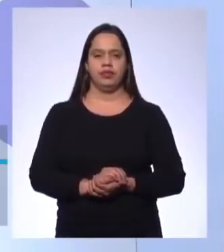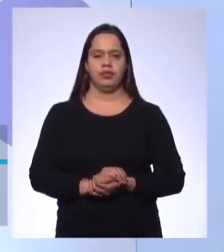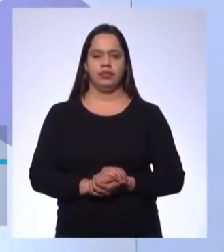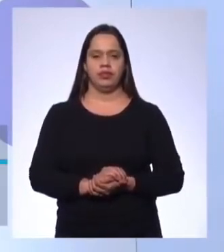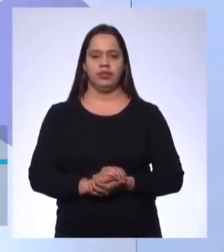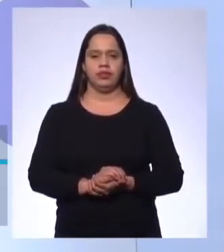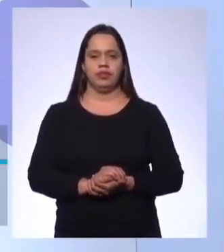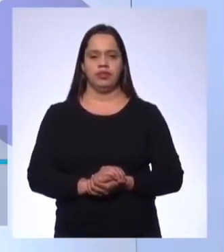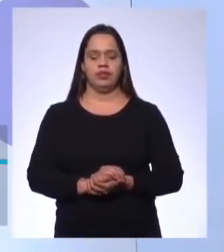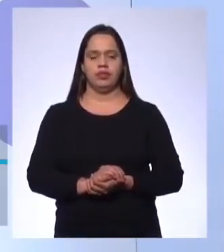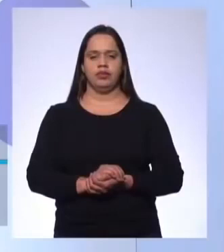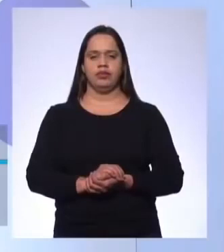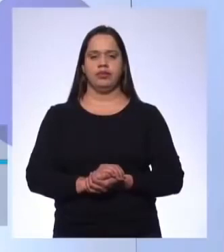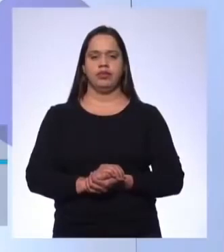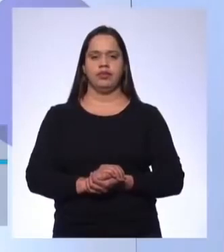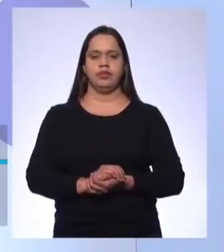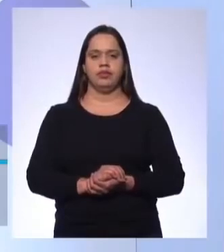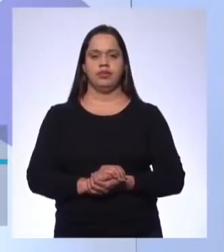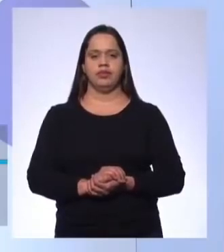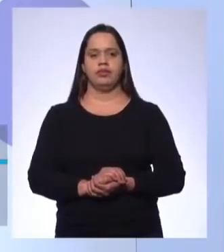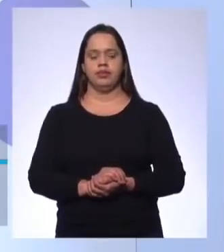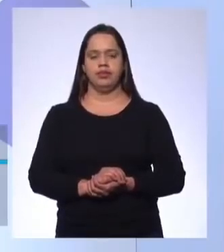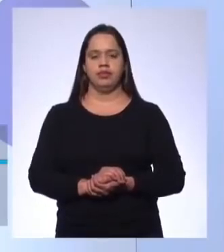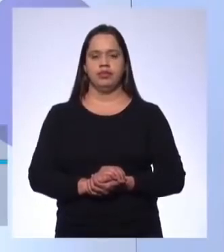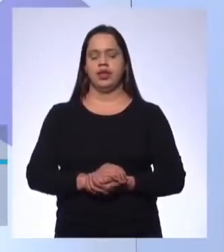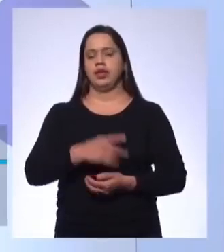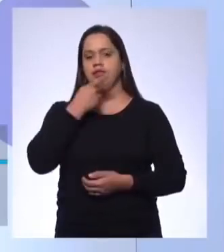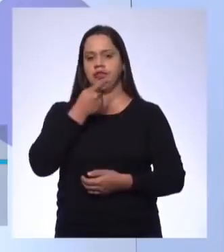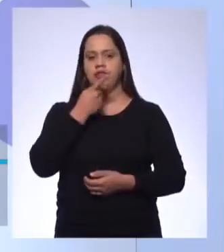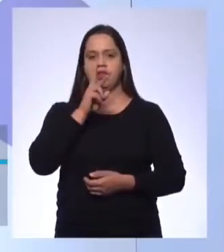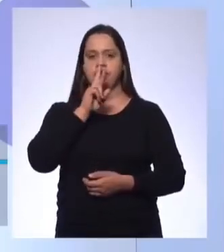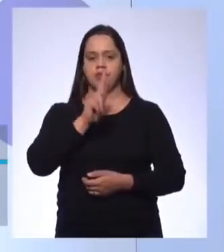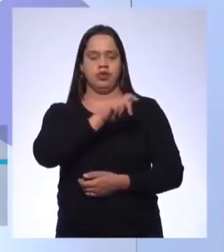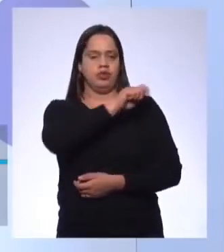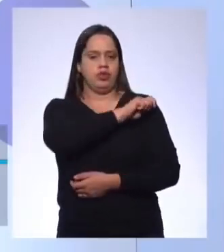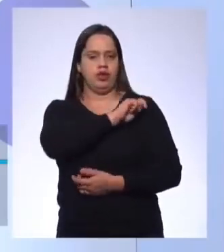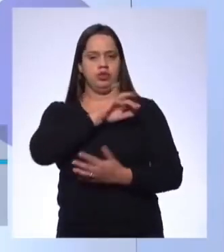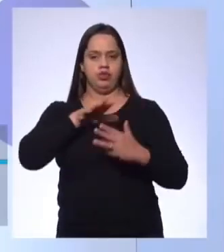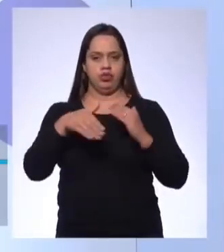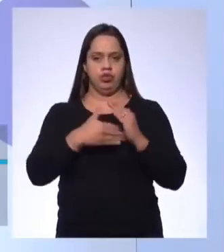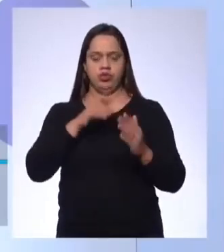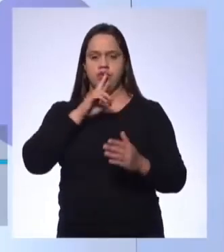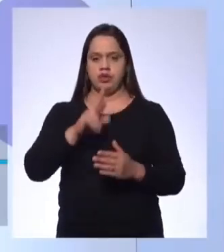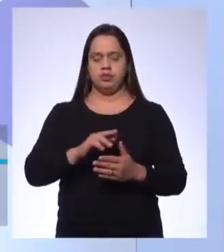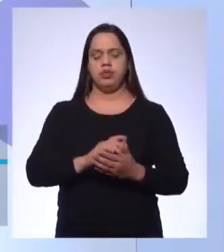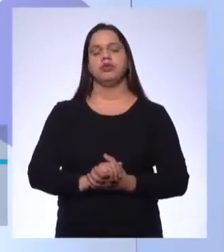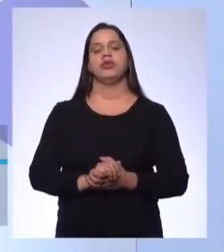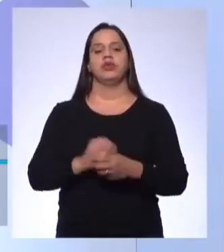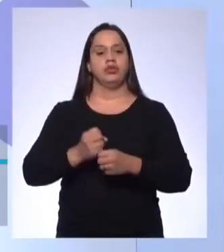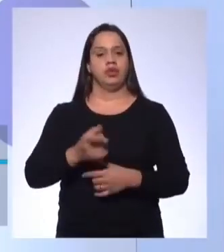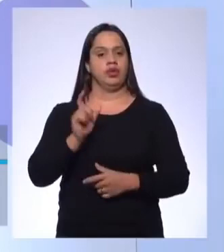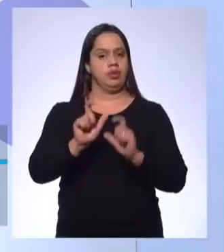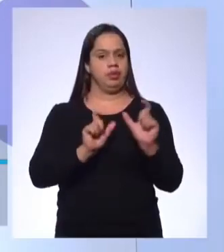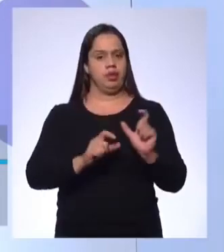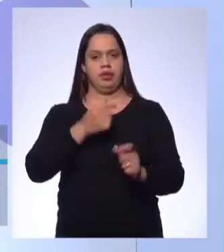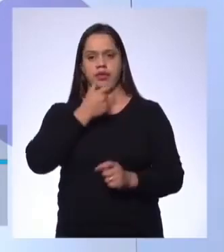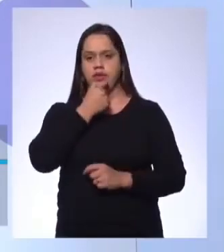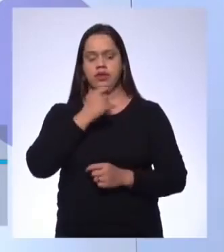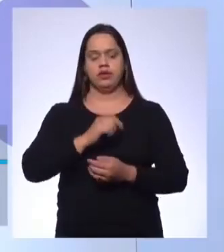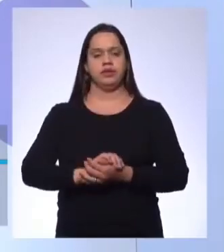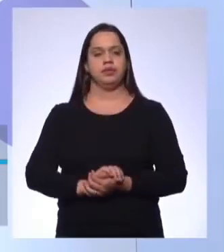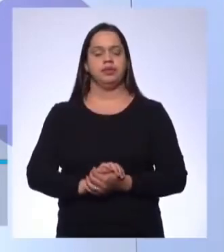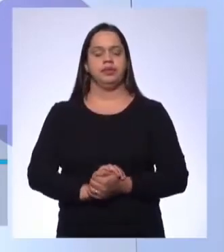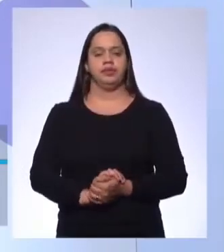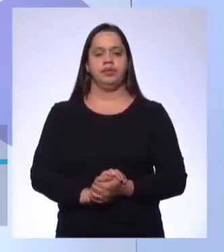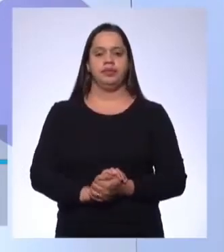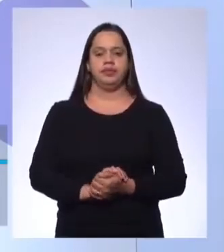Larissa colocou essa e colocou também disaster. O Davian colocou bomb, o Matheus, cyclone, tropical number, estimated